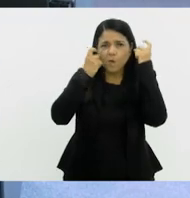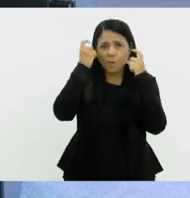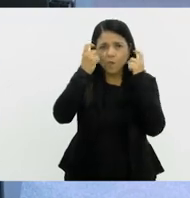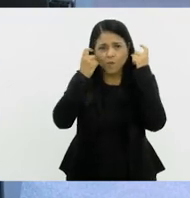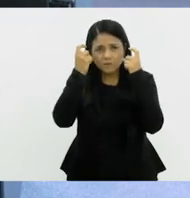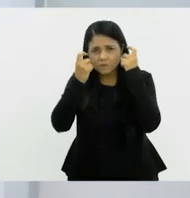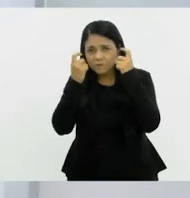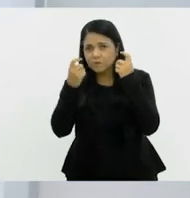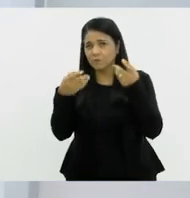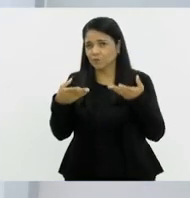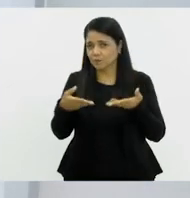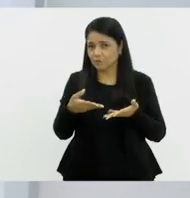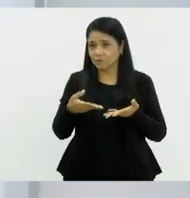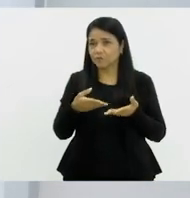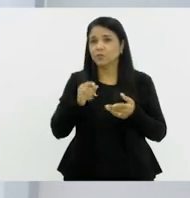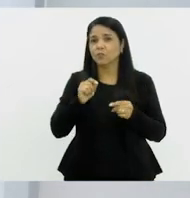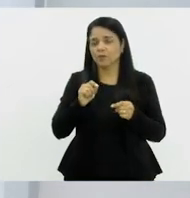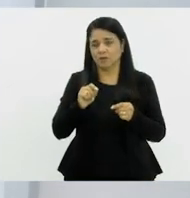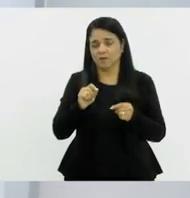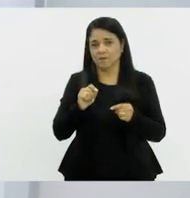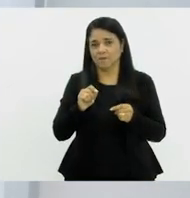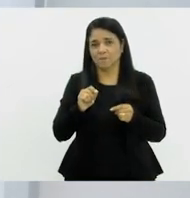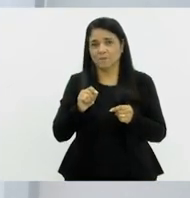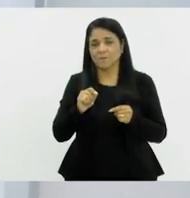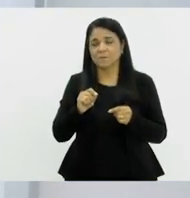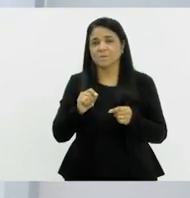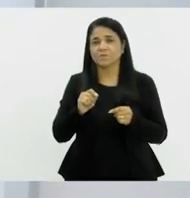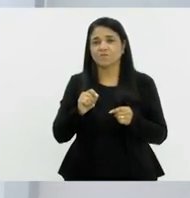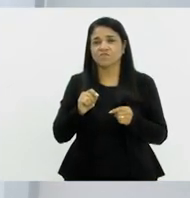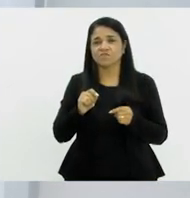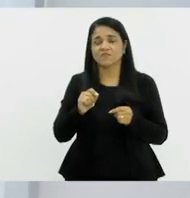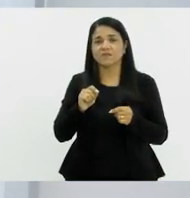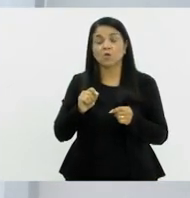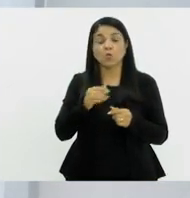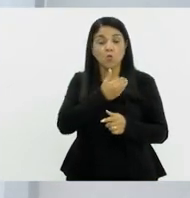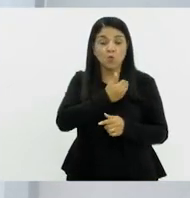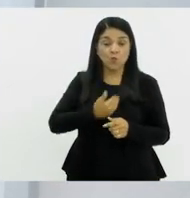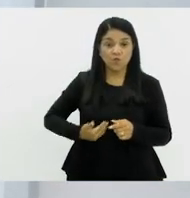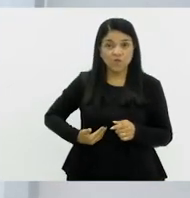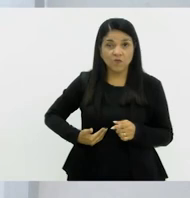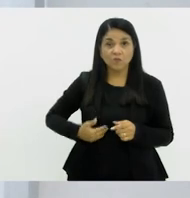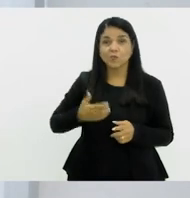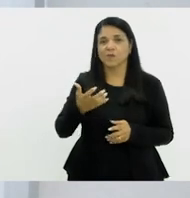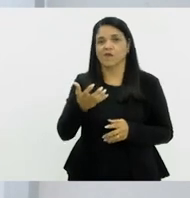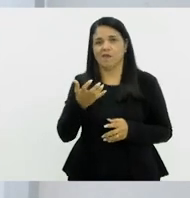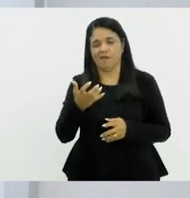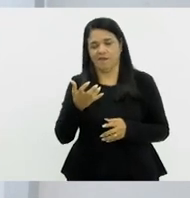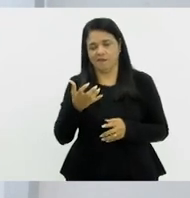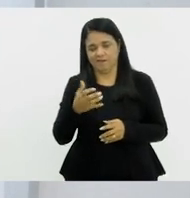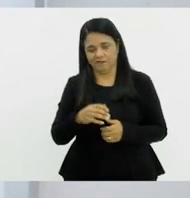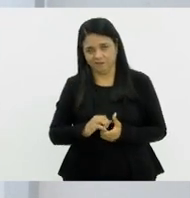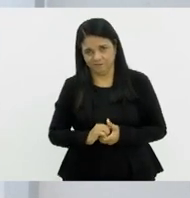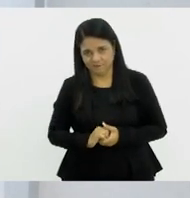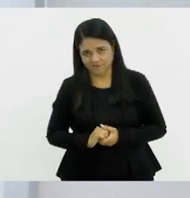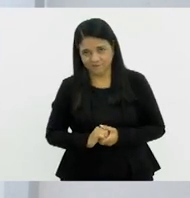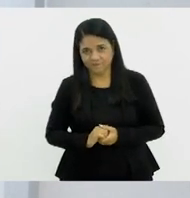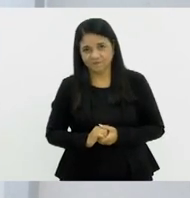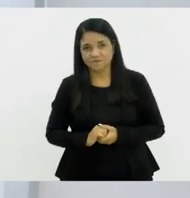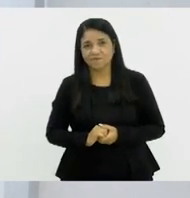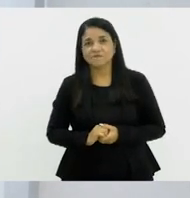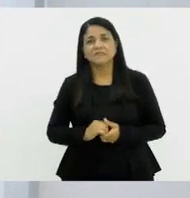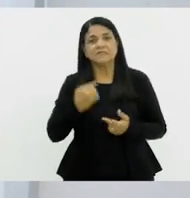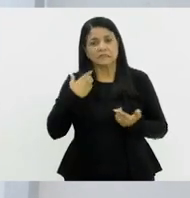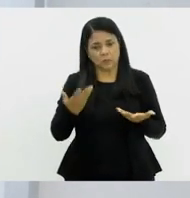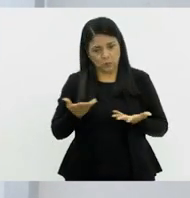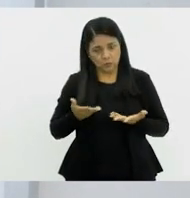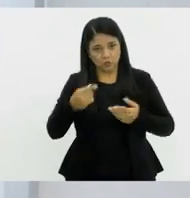deputado e deputada, é em relação ao que o governo realmente quer, o que os governos realmente querem. Nós estamos aqui numa